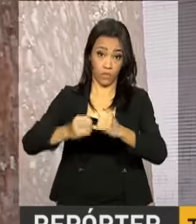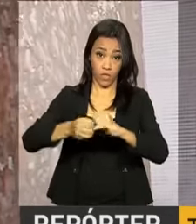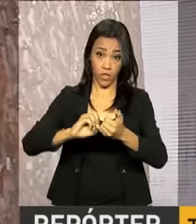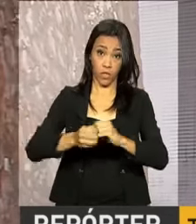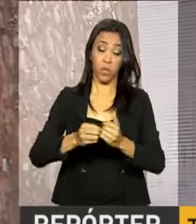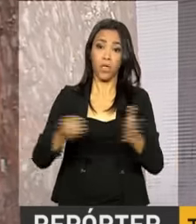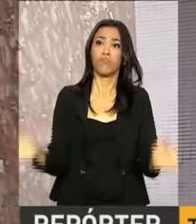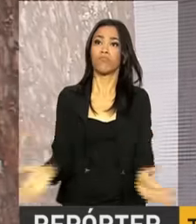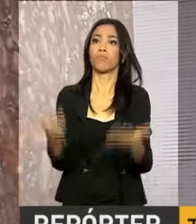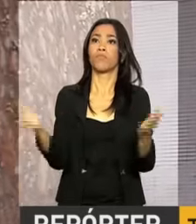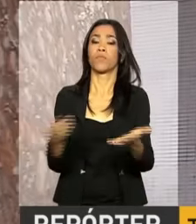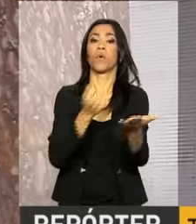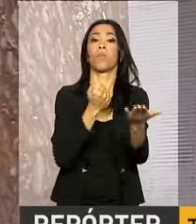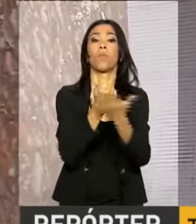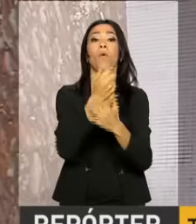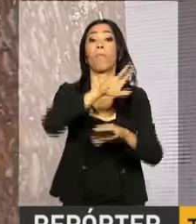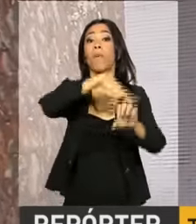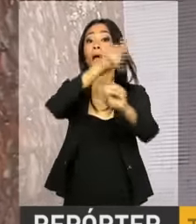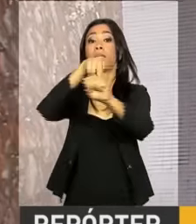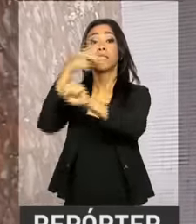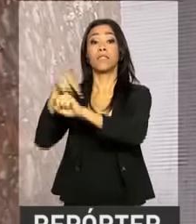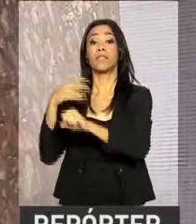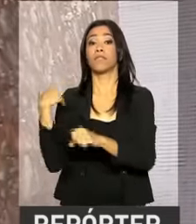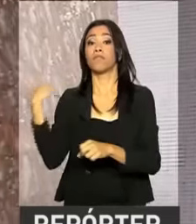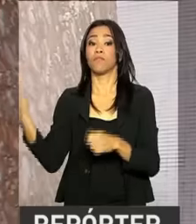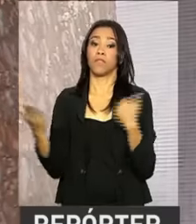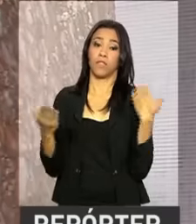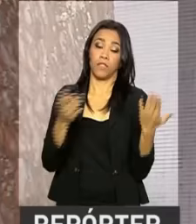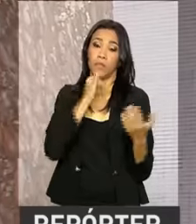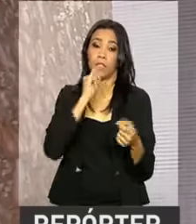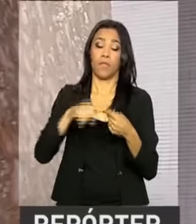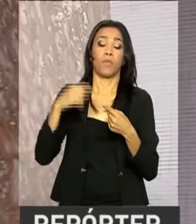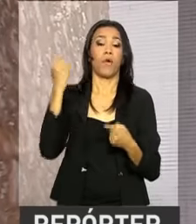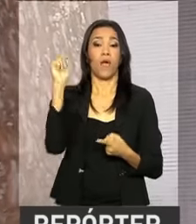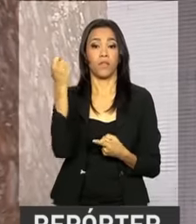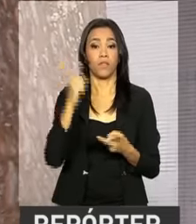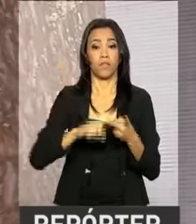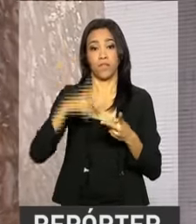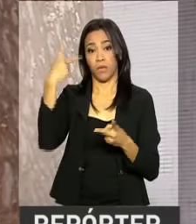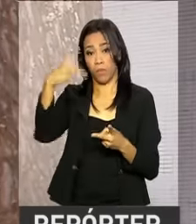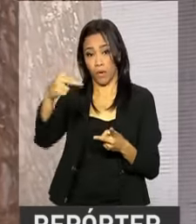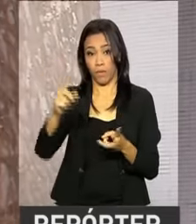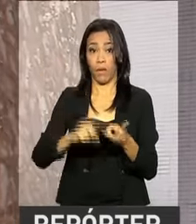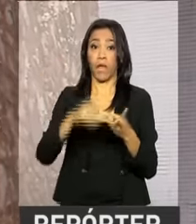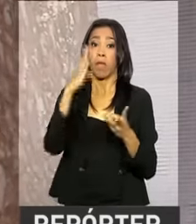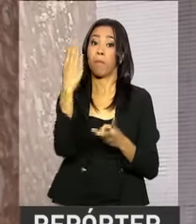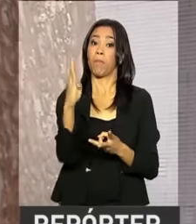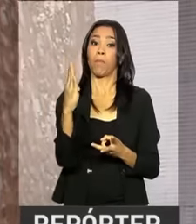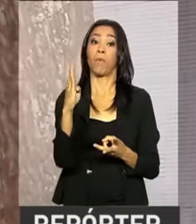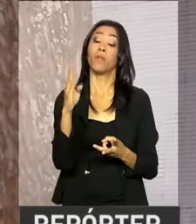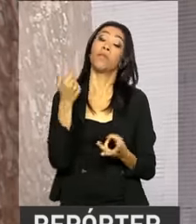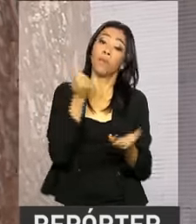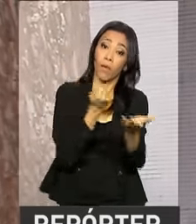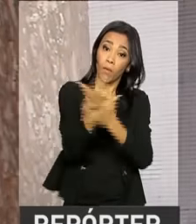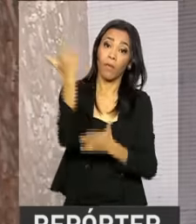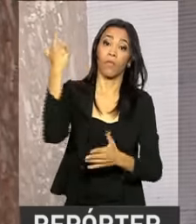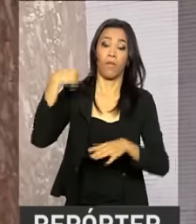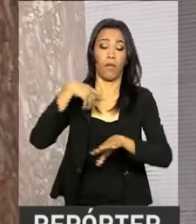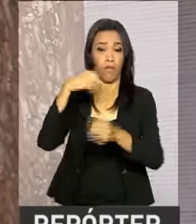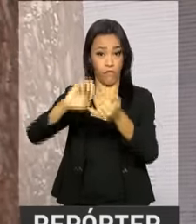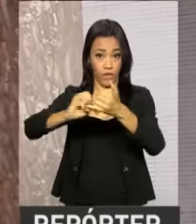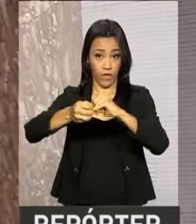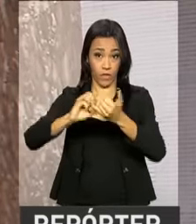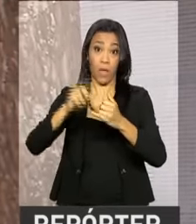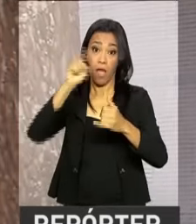os mercados a comprarem o produto de países vizinhos, como a Argentina, o Paraguai e a Bolívia, que por fazerem parte do